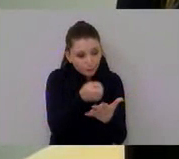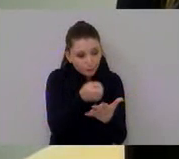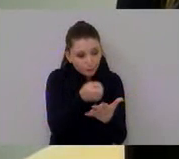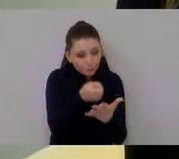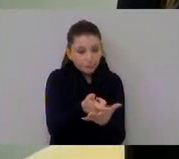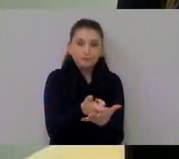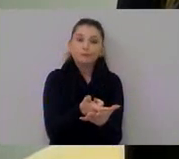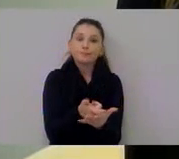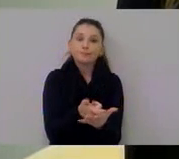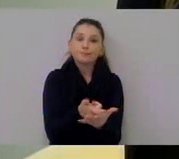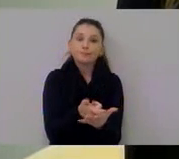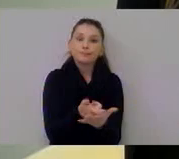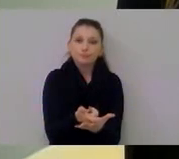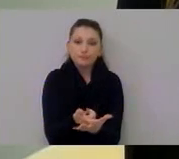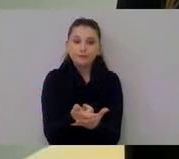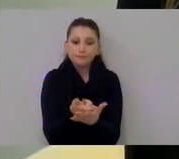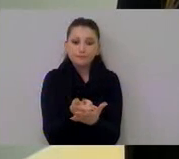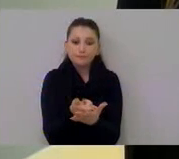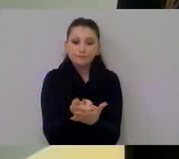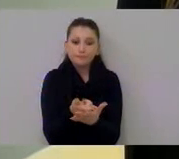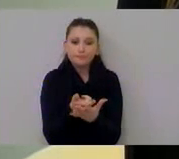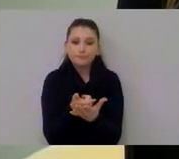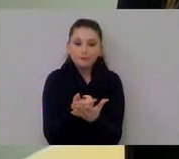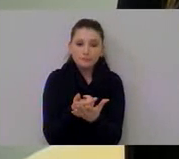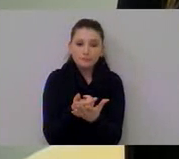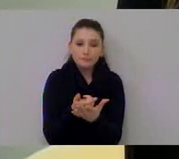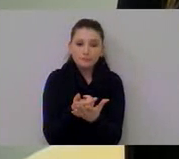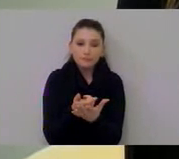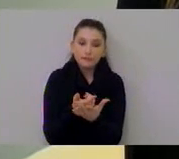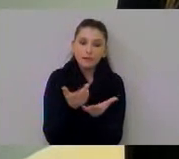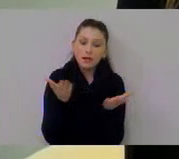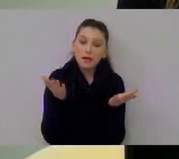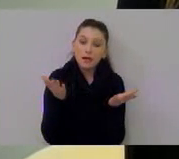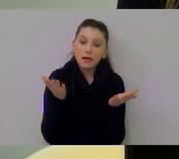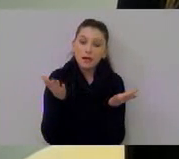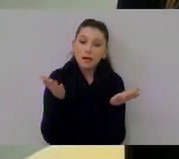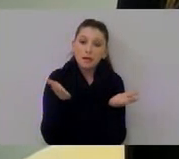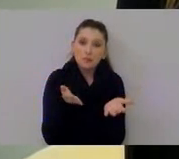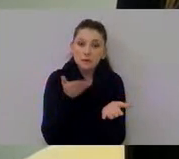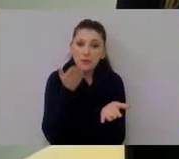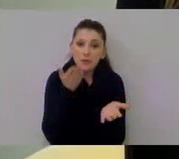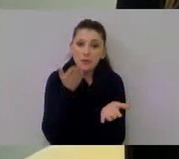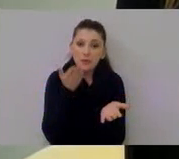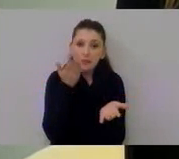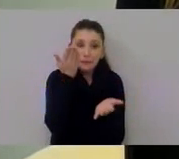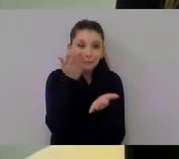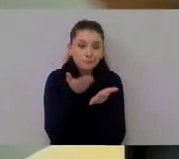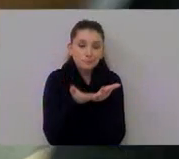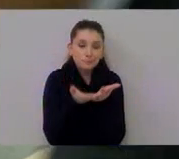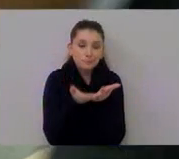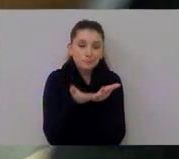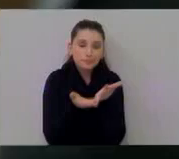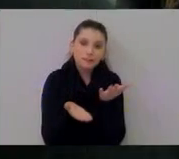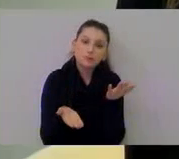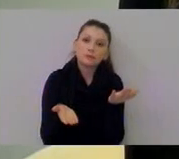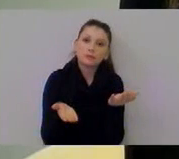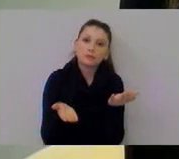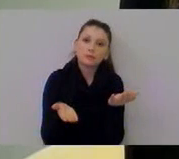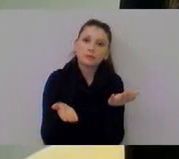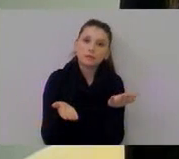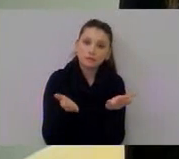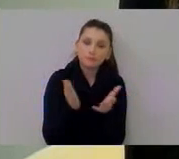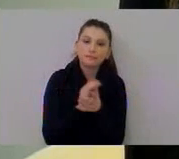falar na perda que o município tem cada chuva que dá. Nós somos